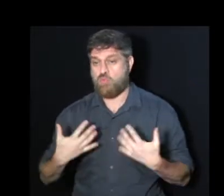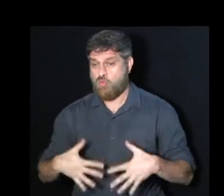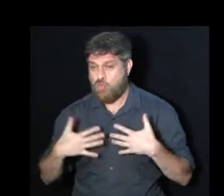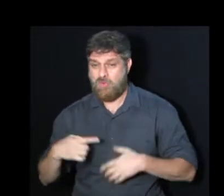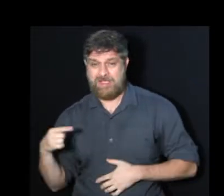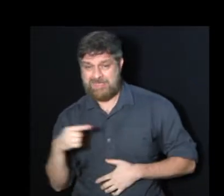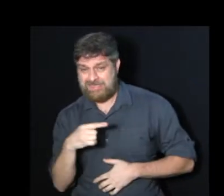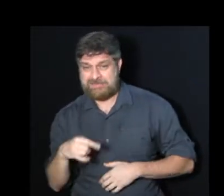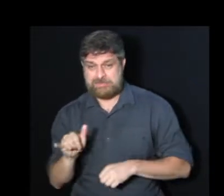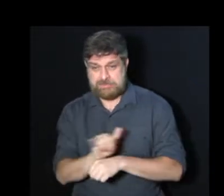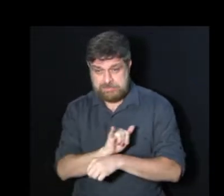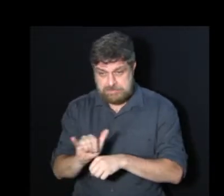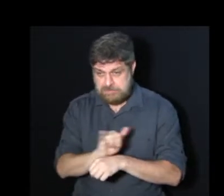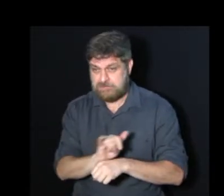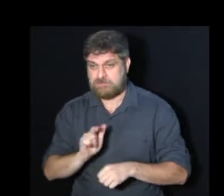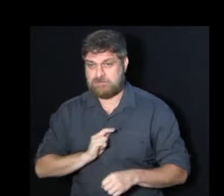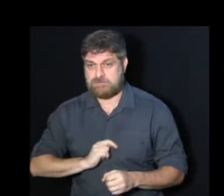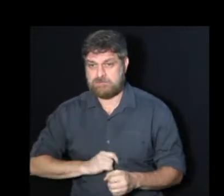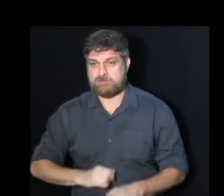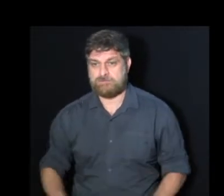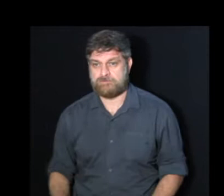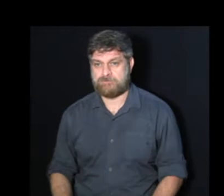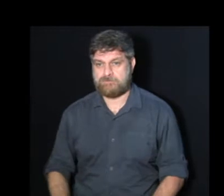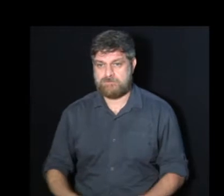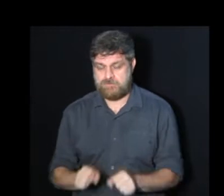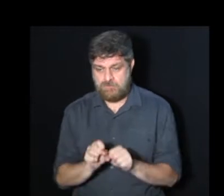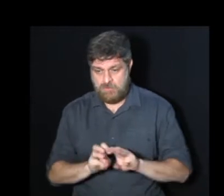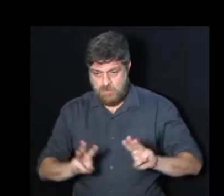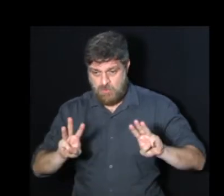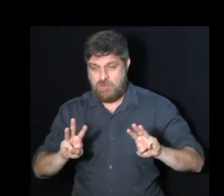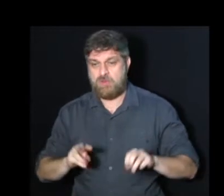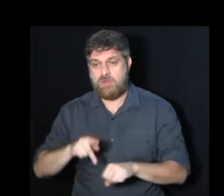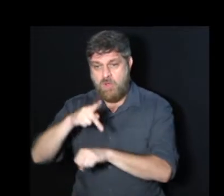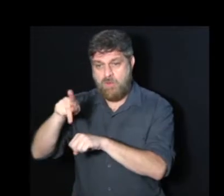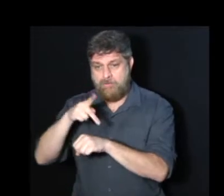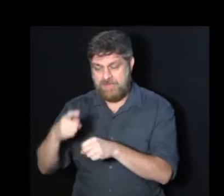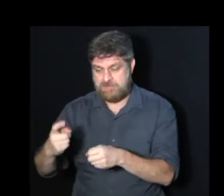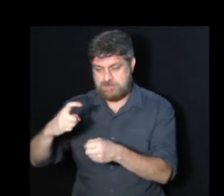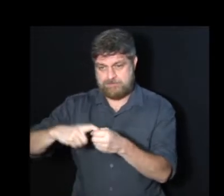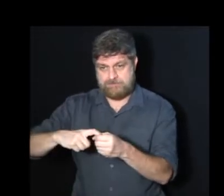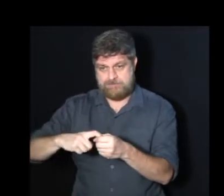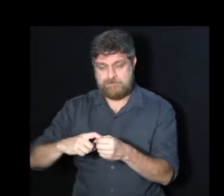mais ratificados pelos Estados-membros da ONU. Pode passar, por favor.